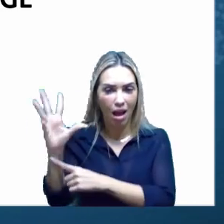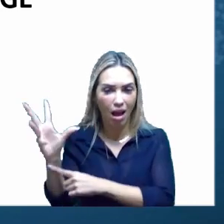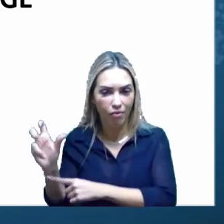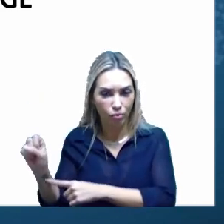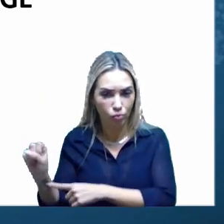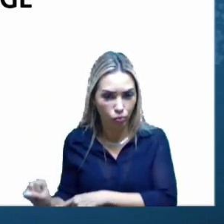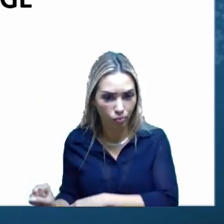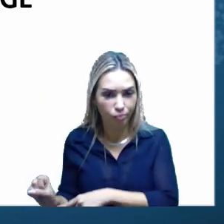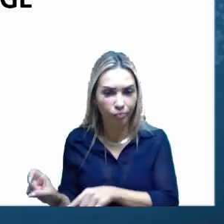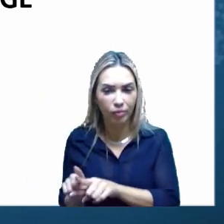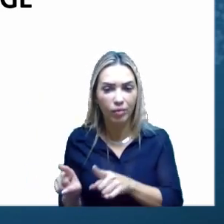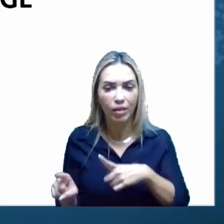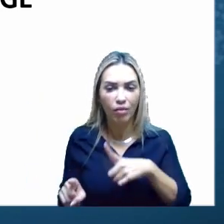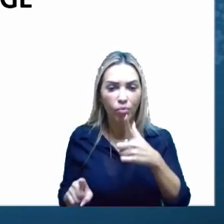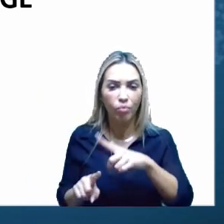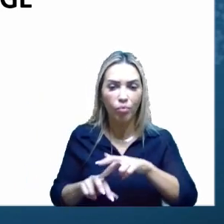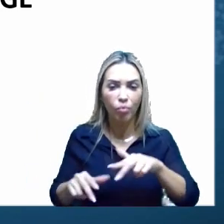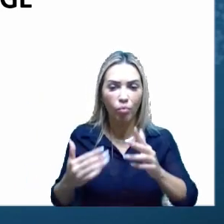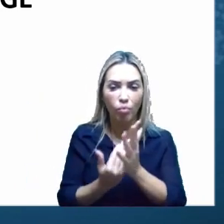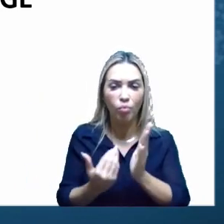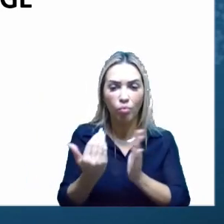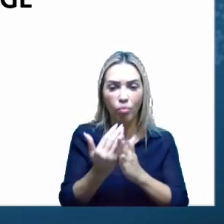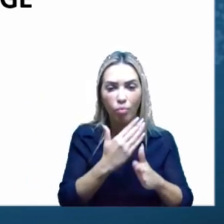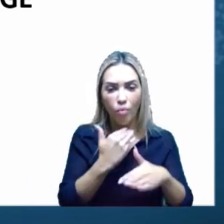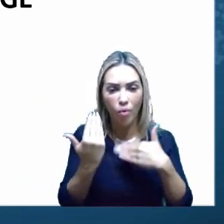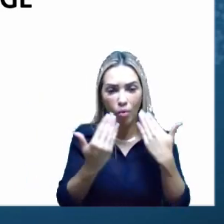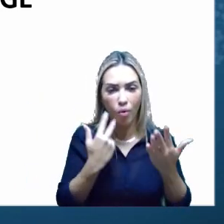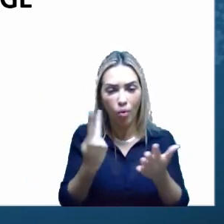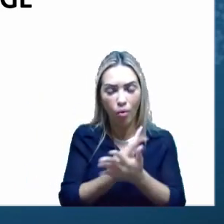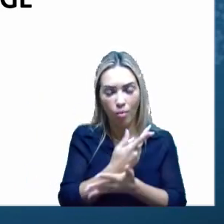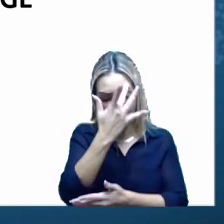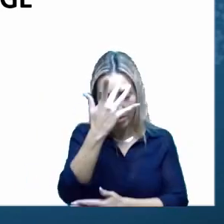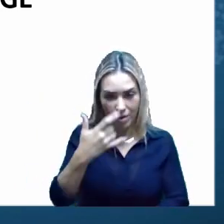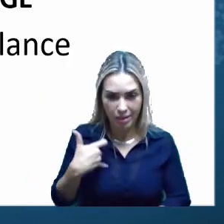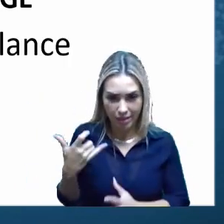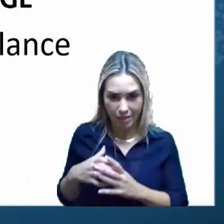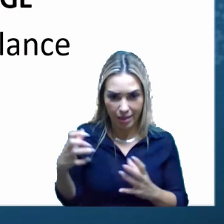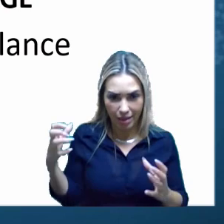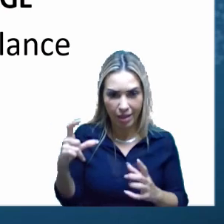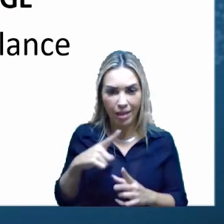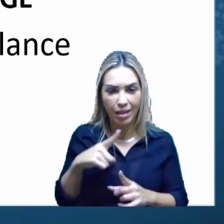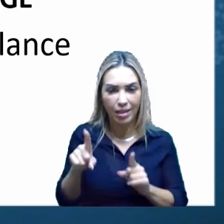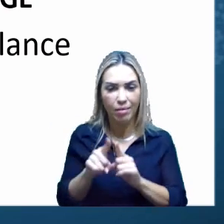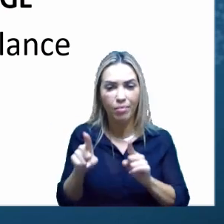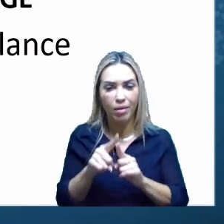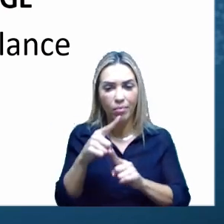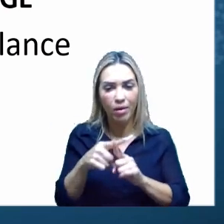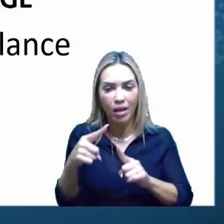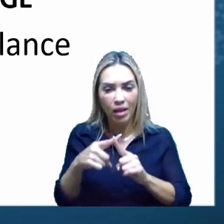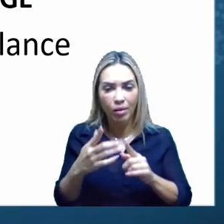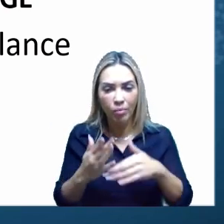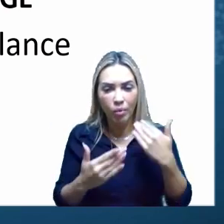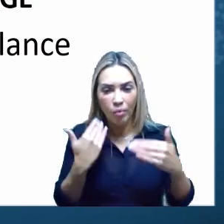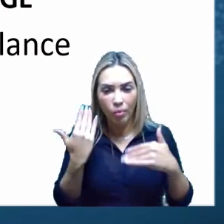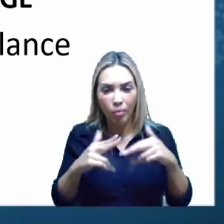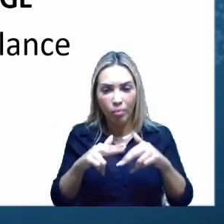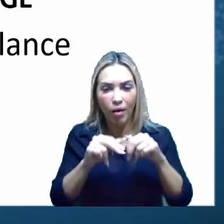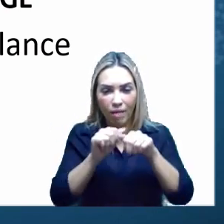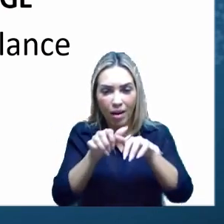e teve um excesso de mortalidade concentrado com os idosos, e você tem uma taxa de fatalidade